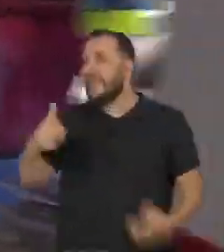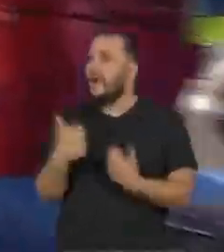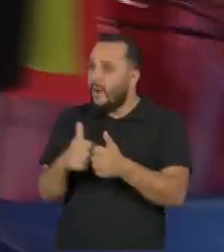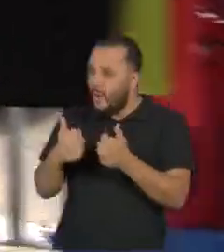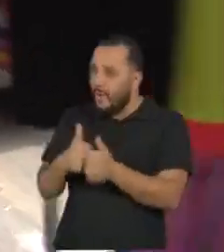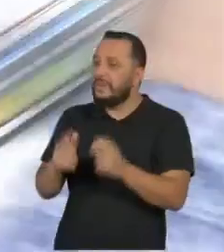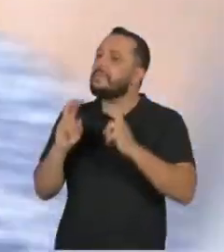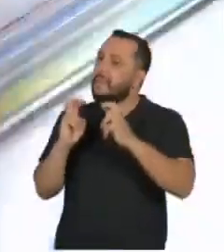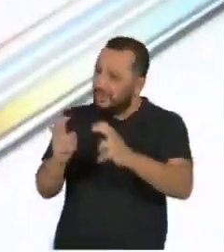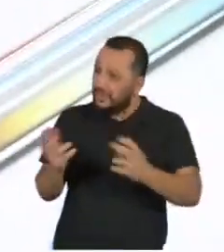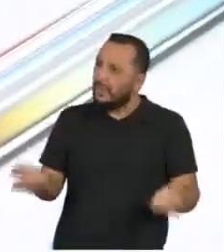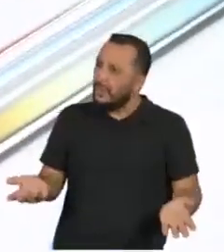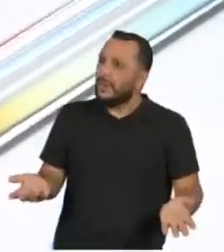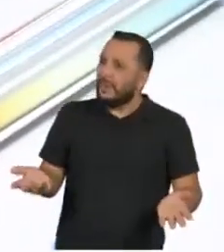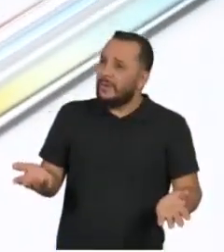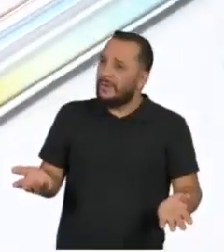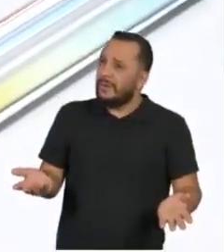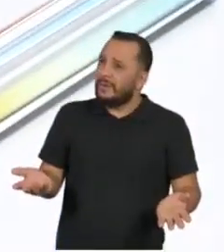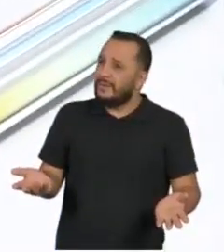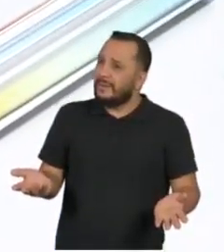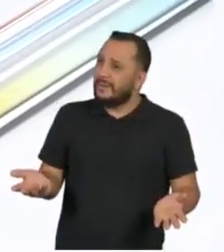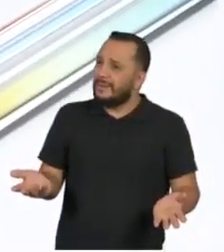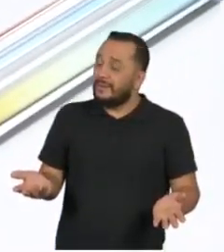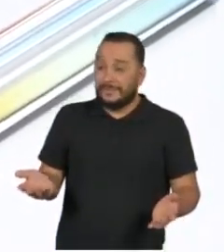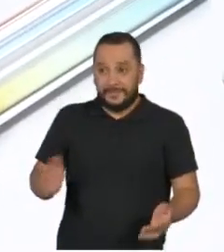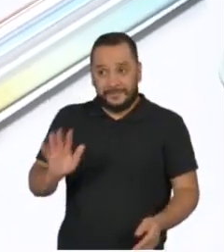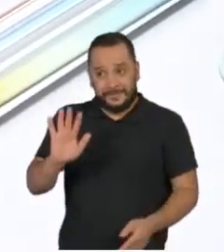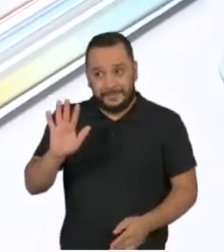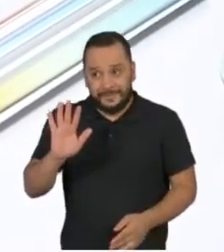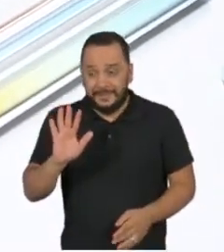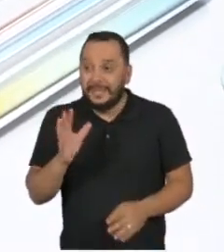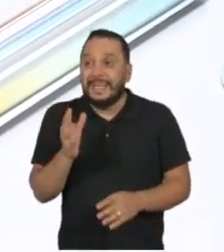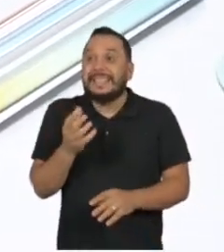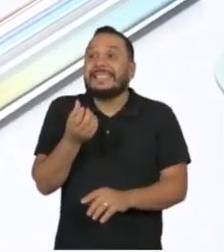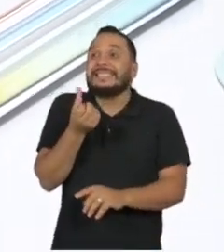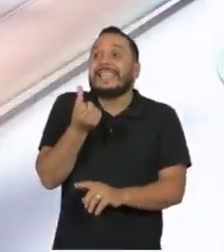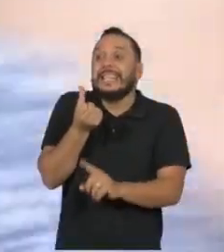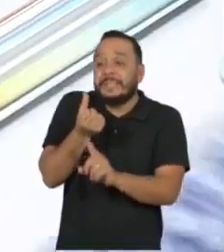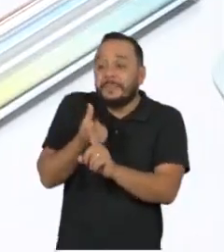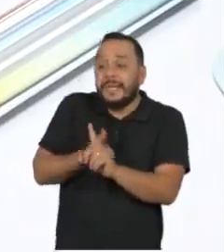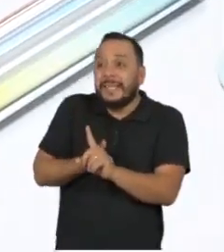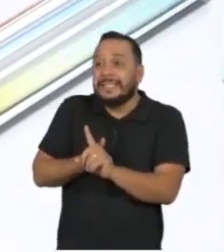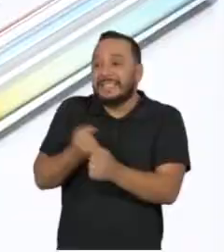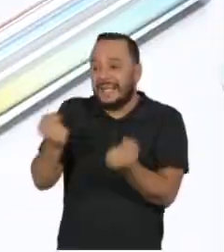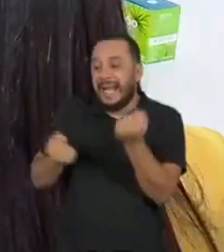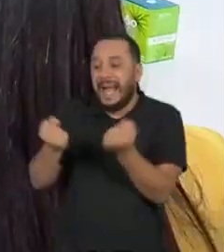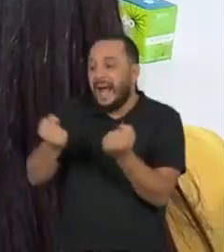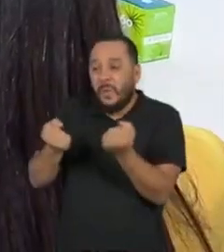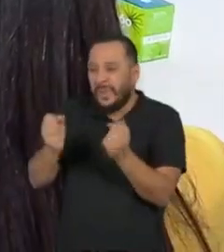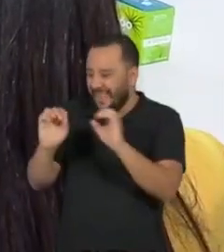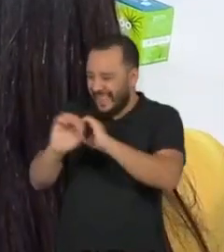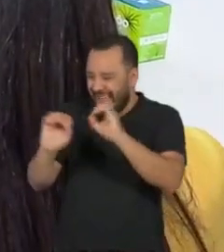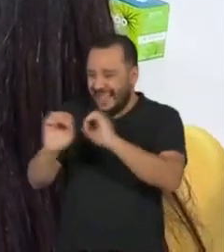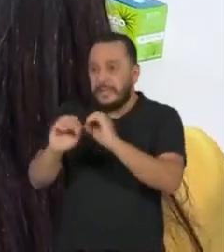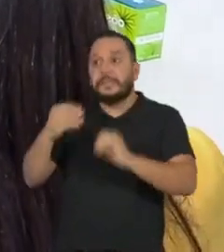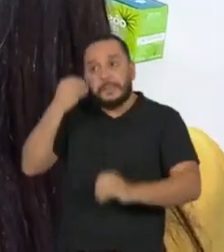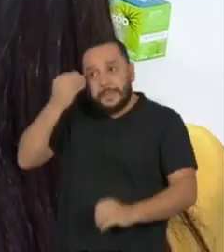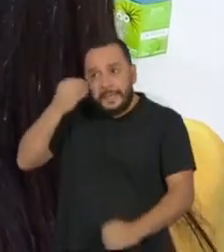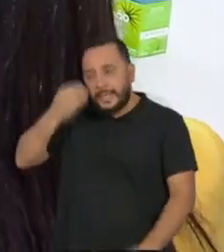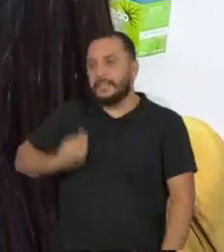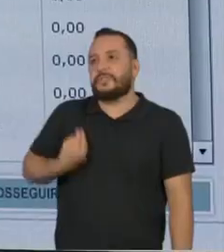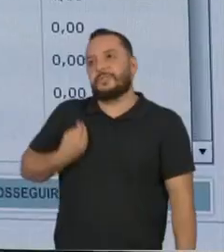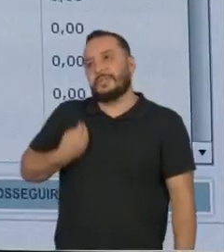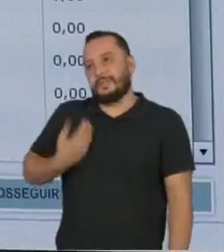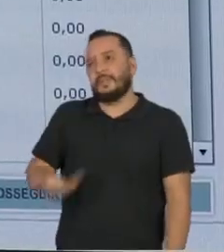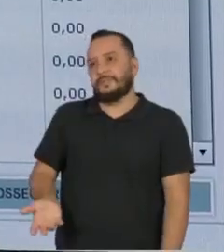vai de metrô. Passa 6 meses sem o carro, vai ser uma nova experiência de vida. Talvez seja suficiente. E